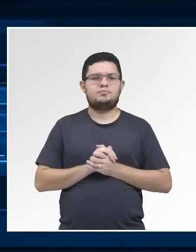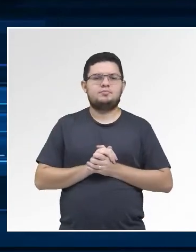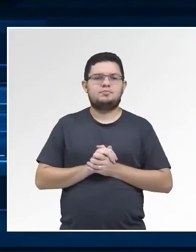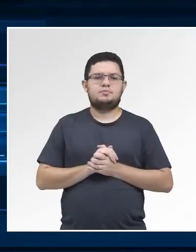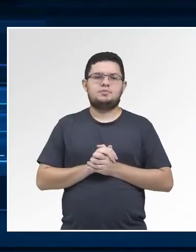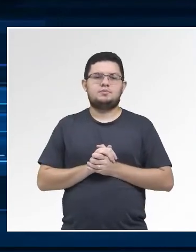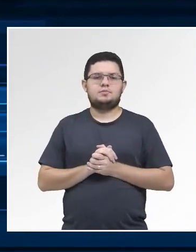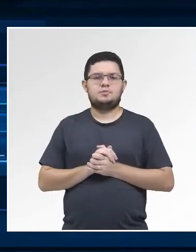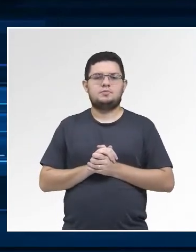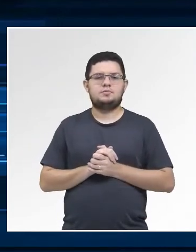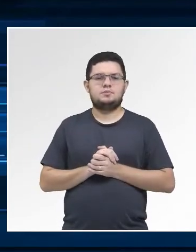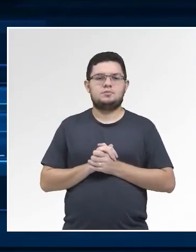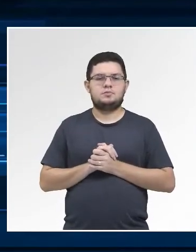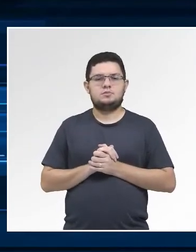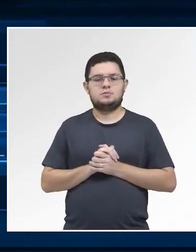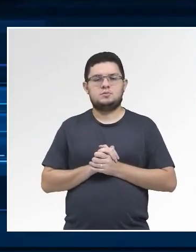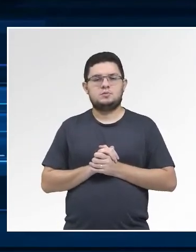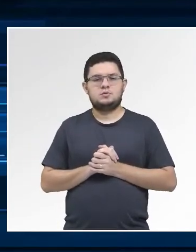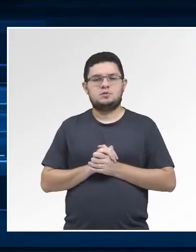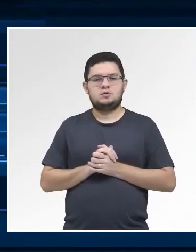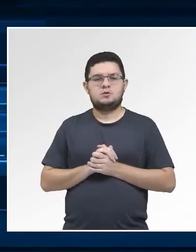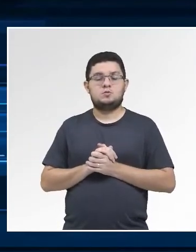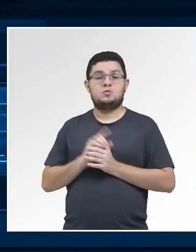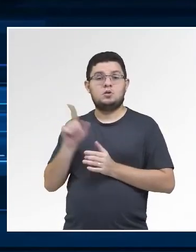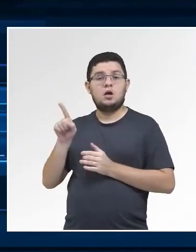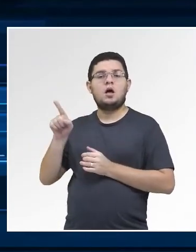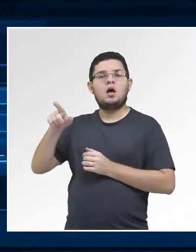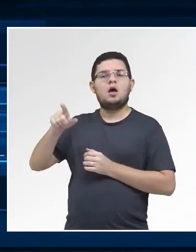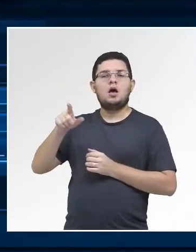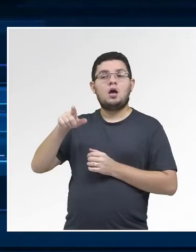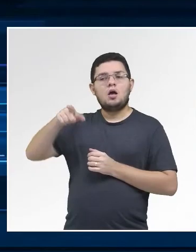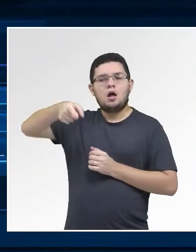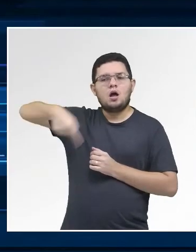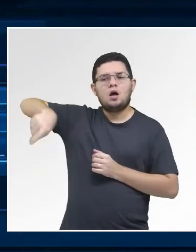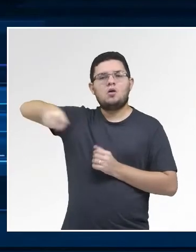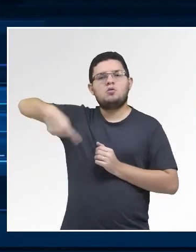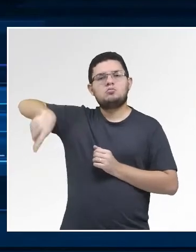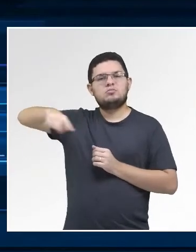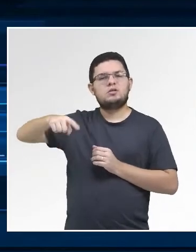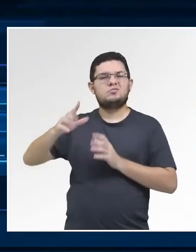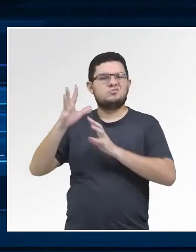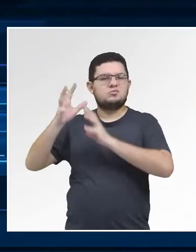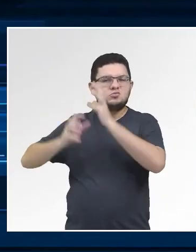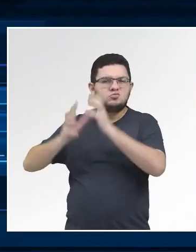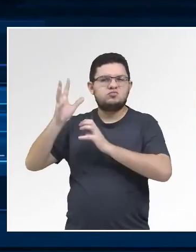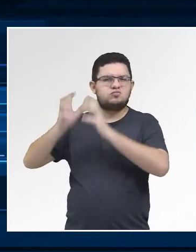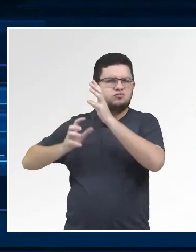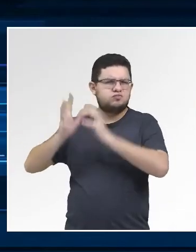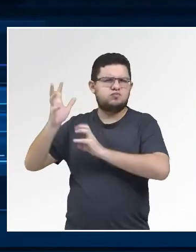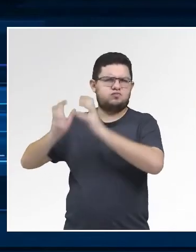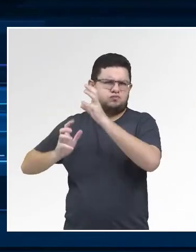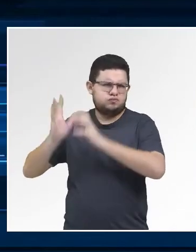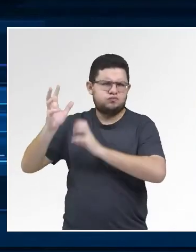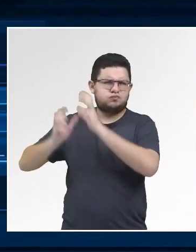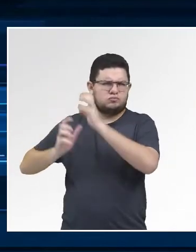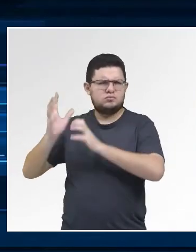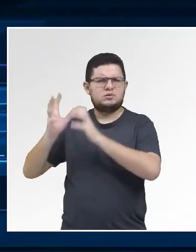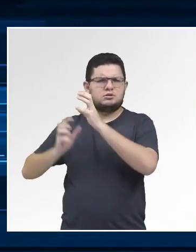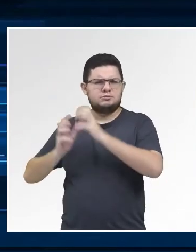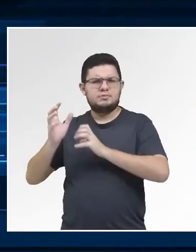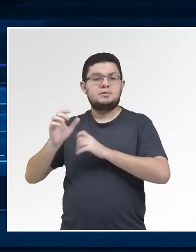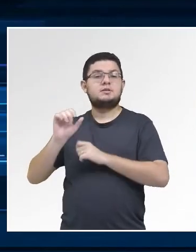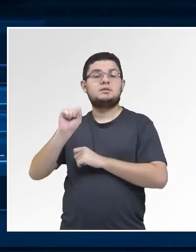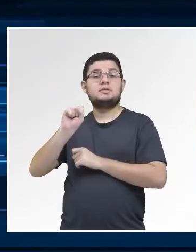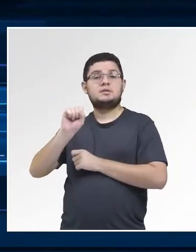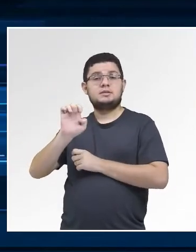ok? They have fought severely. Eles ou elas brigaram, né? Intensamente, né? Severely é uma